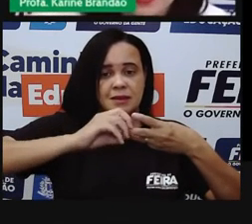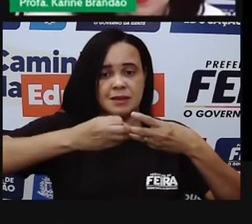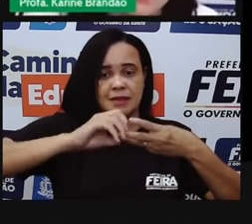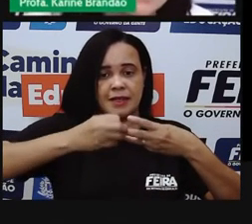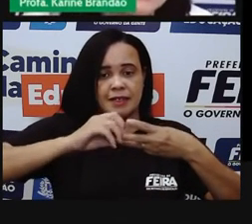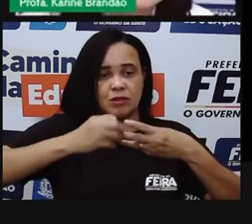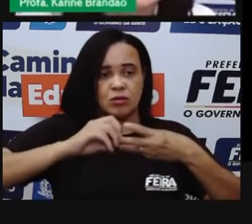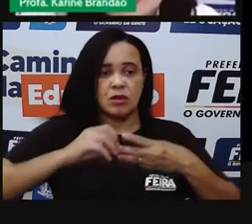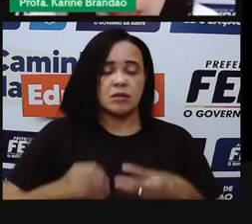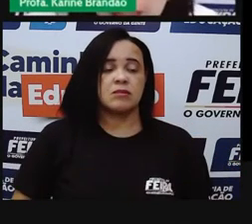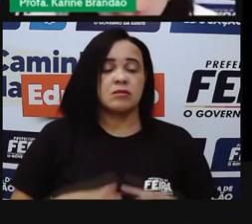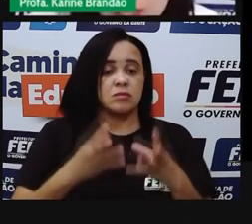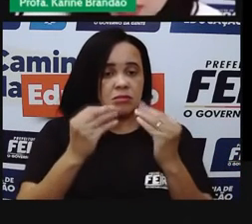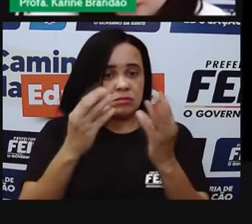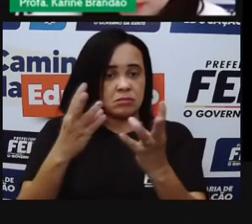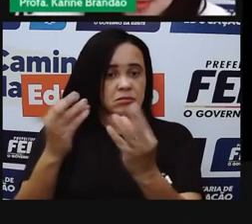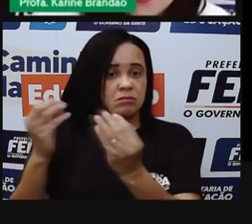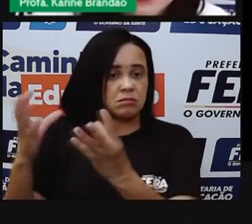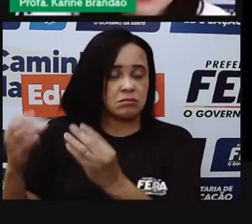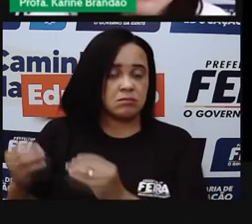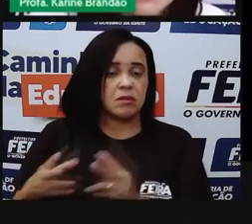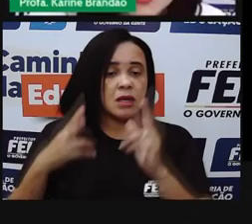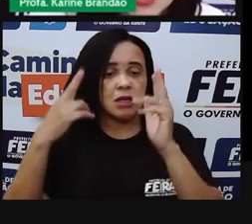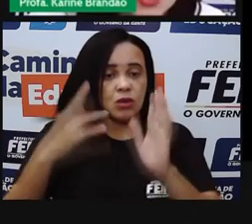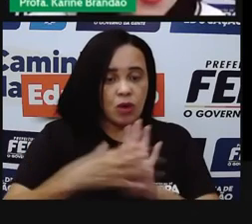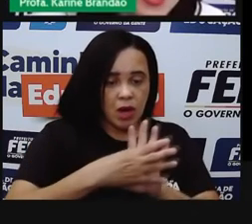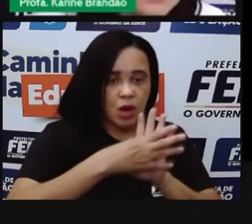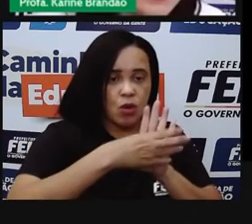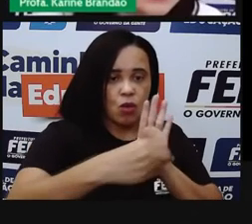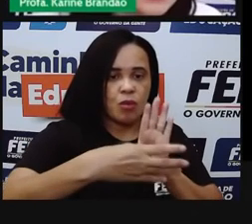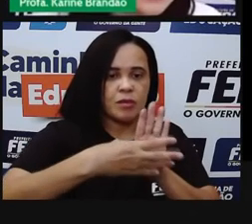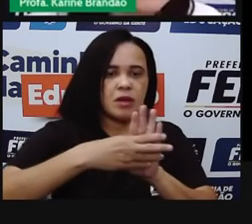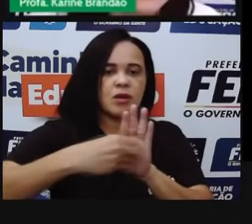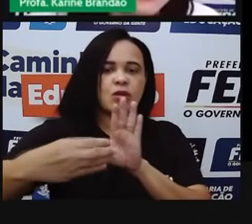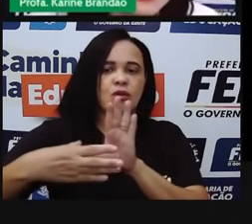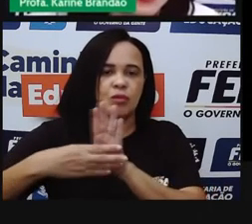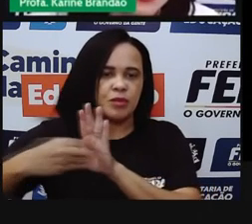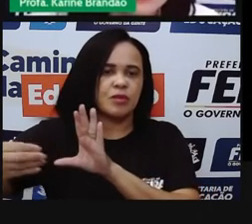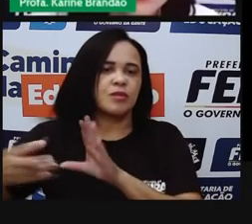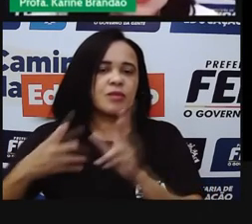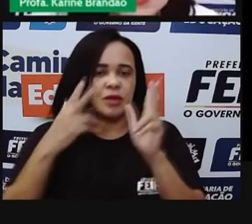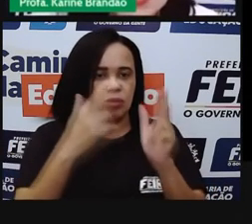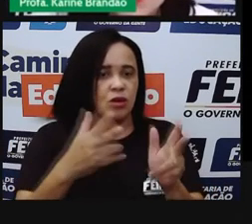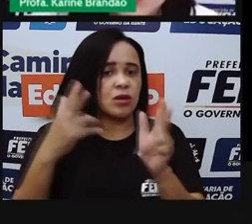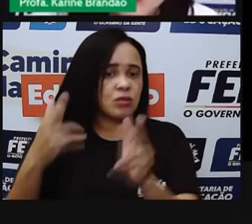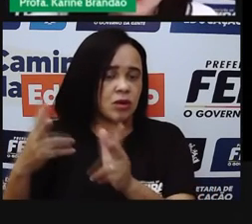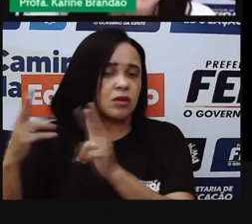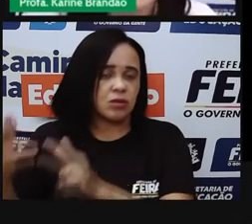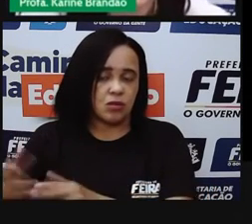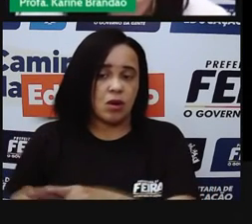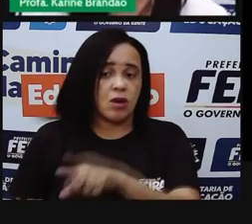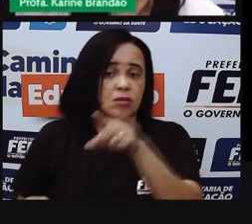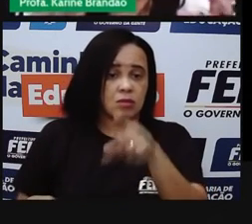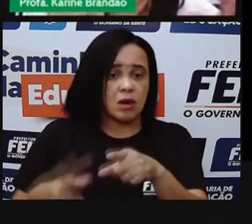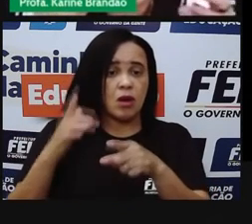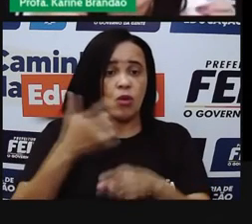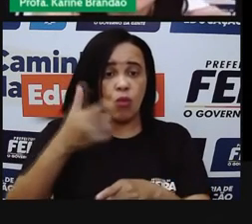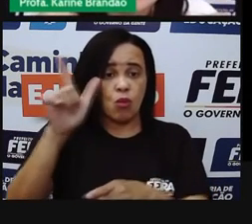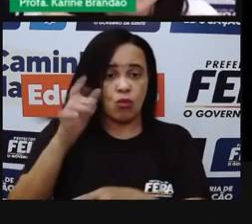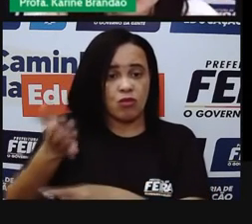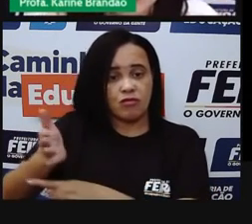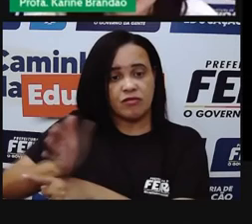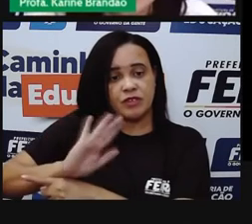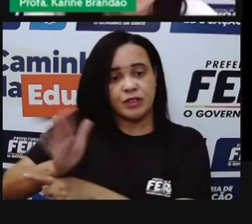por isso duplicou, idênticas, né? E a gente pode ver aqui nesse outro videozinho o que que é isso?